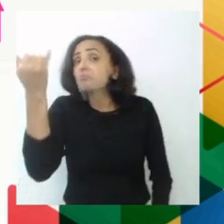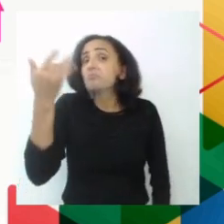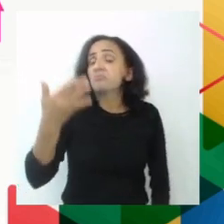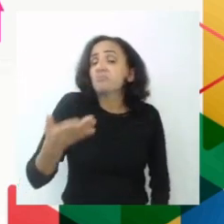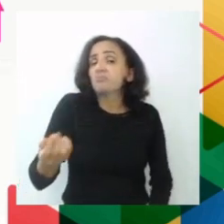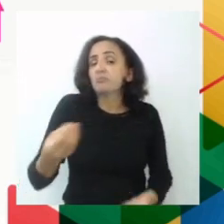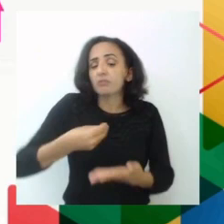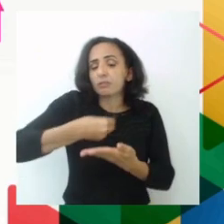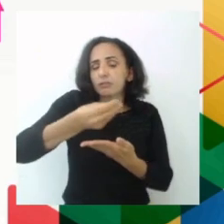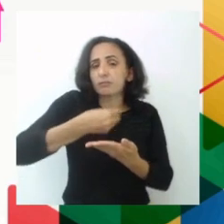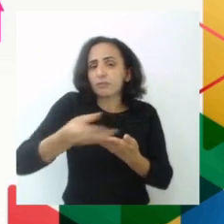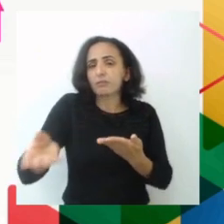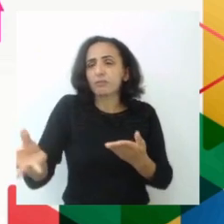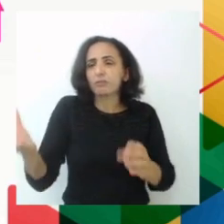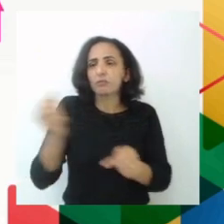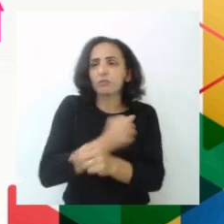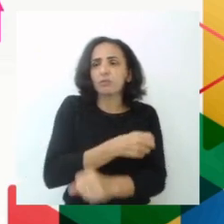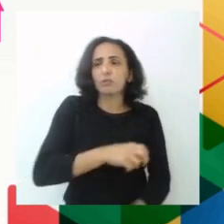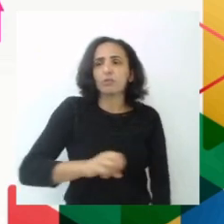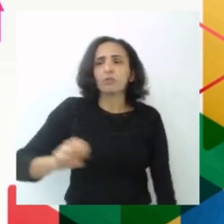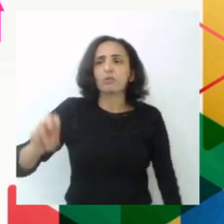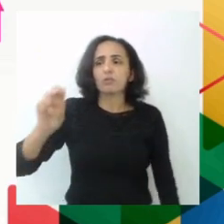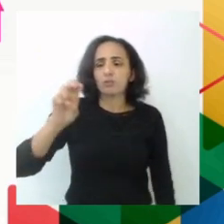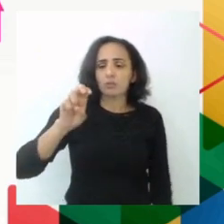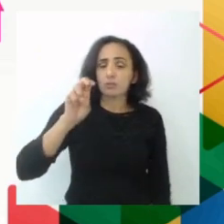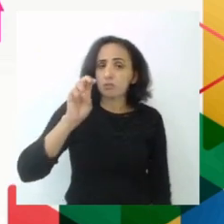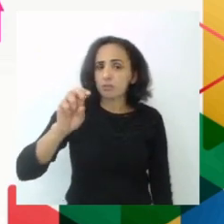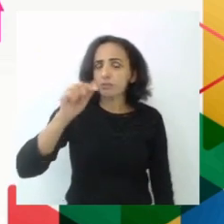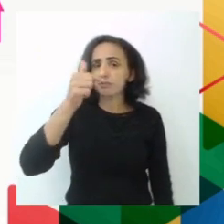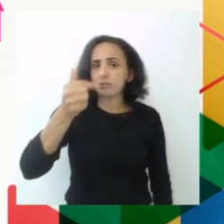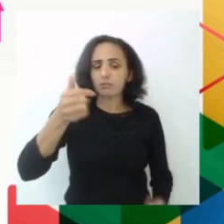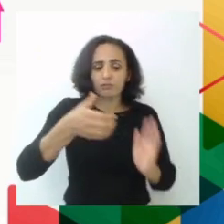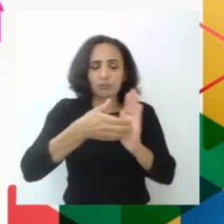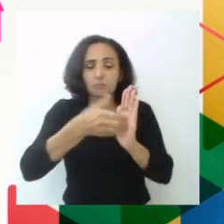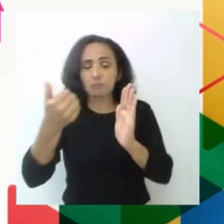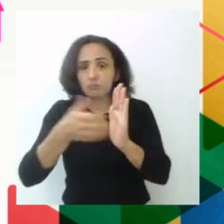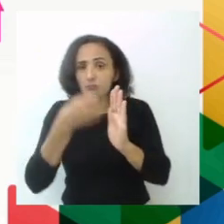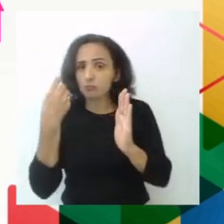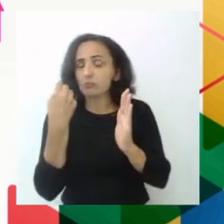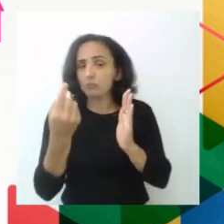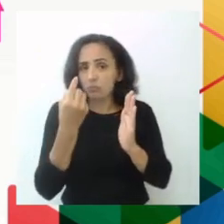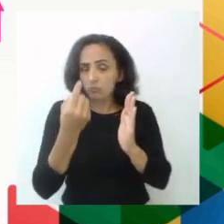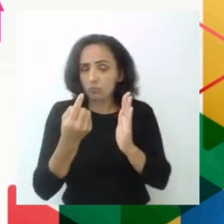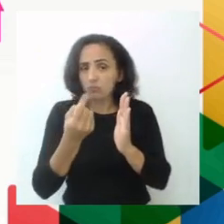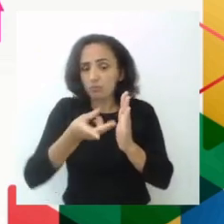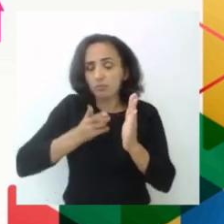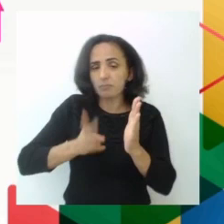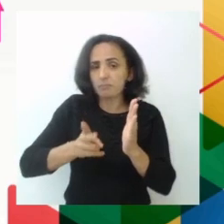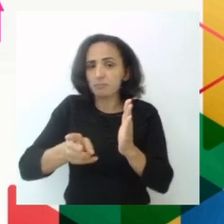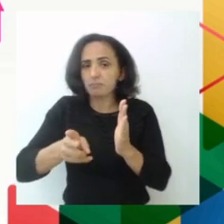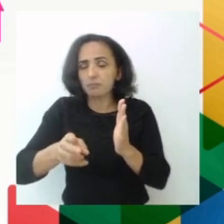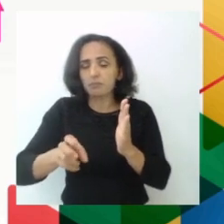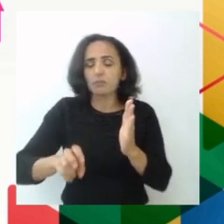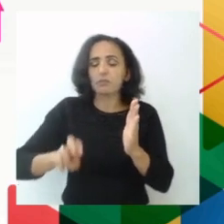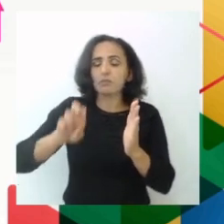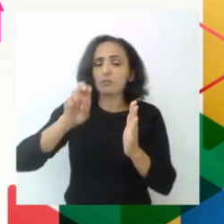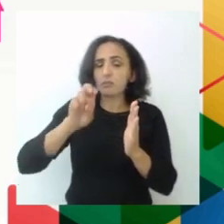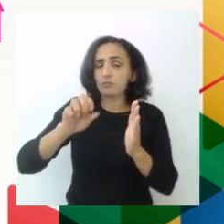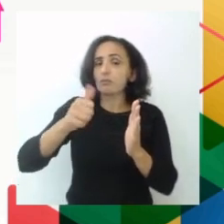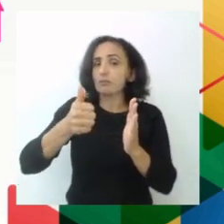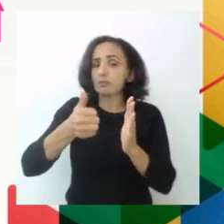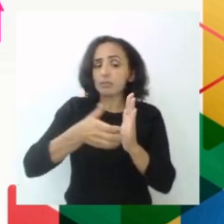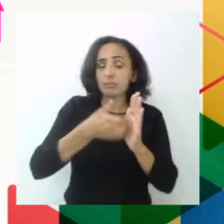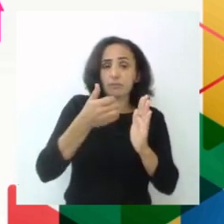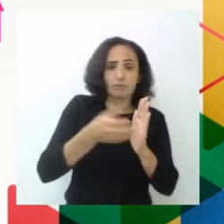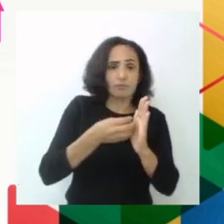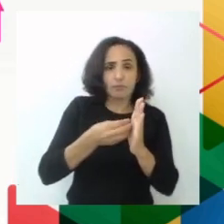posição? 52. Se você retirou uma e não repôs, só restarão agora 51. Se você retirou